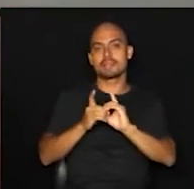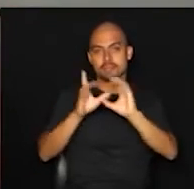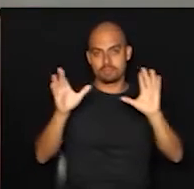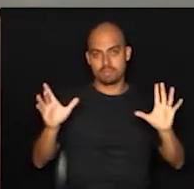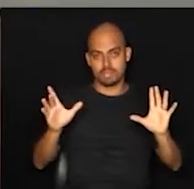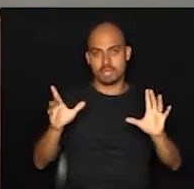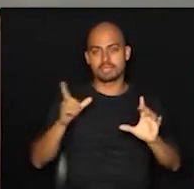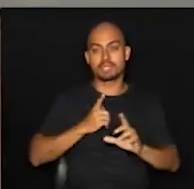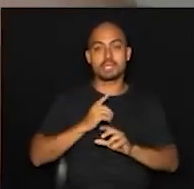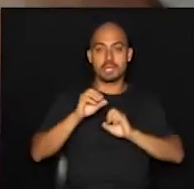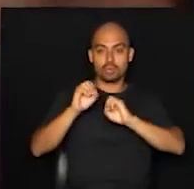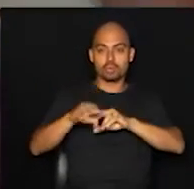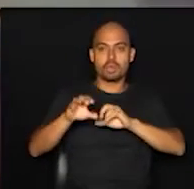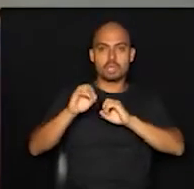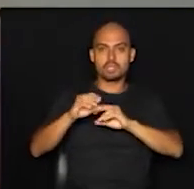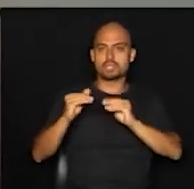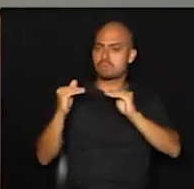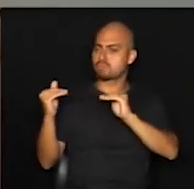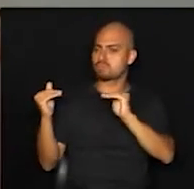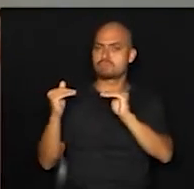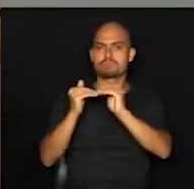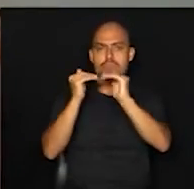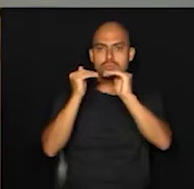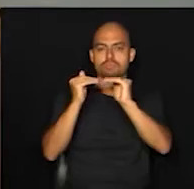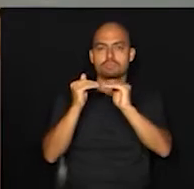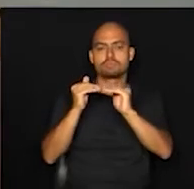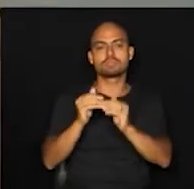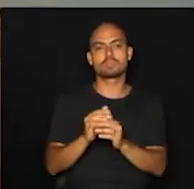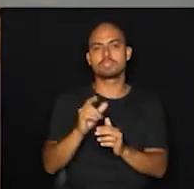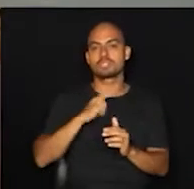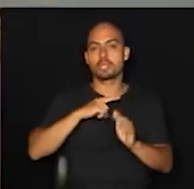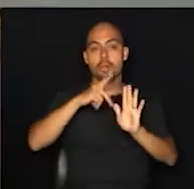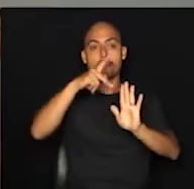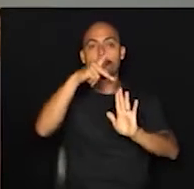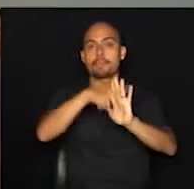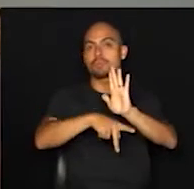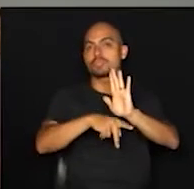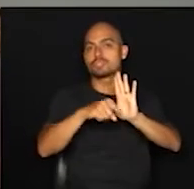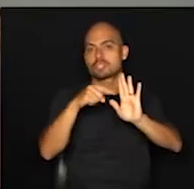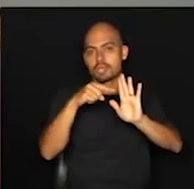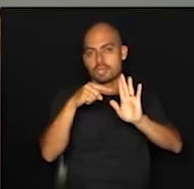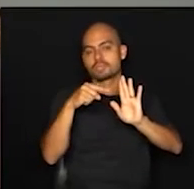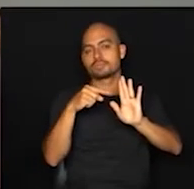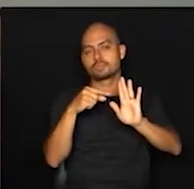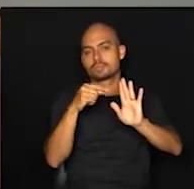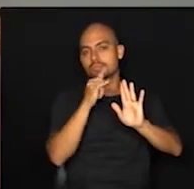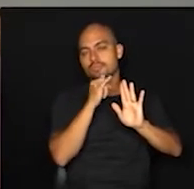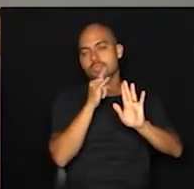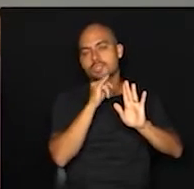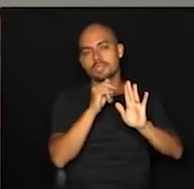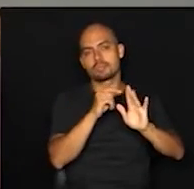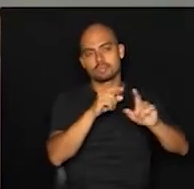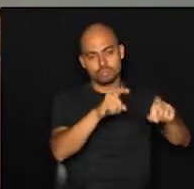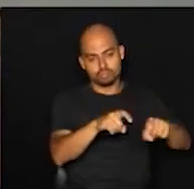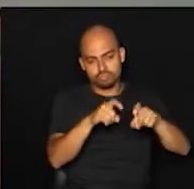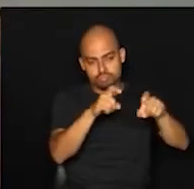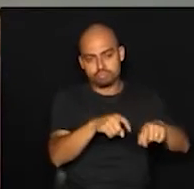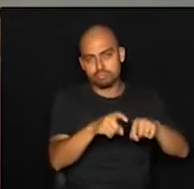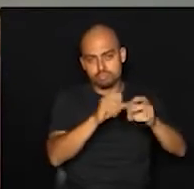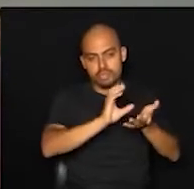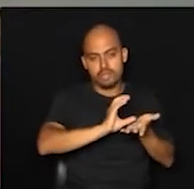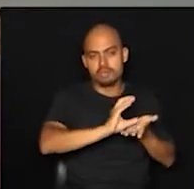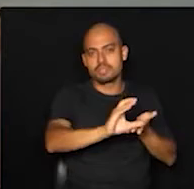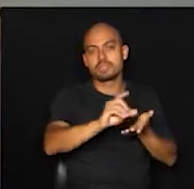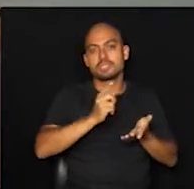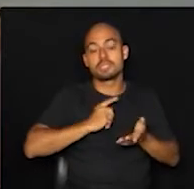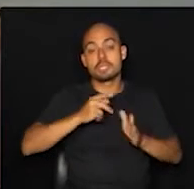com educação universalizante, que eram os projetos com reforma agrária, fundiária, né, que eram